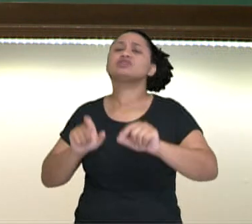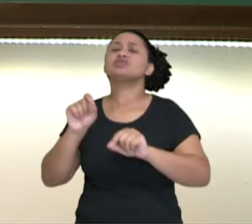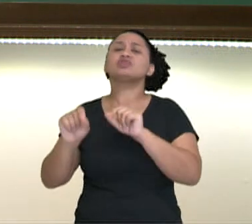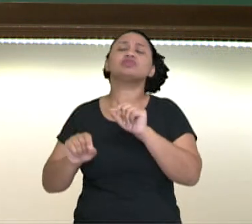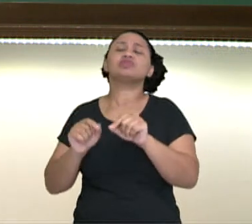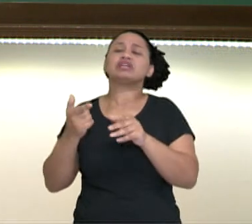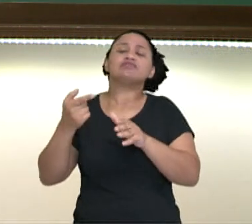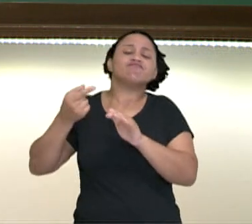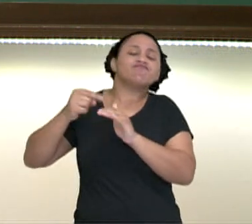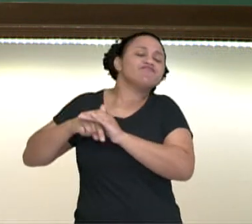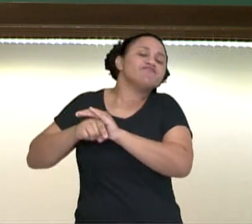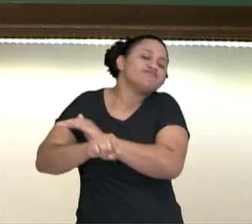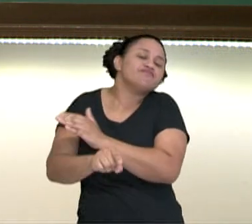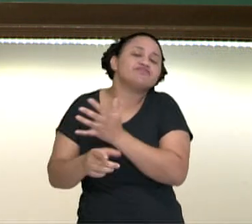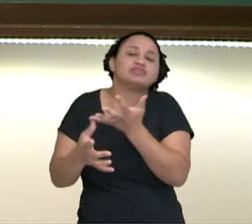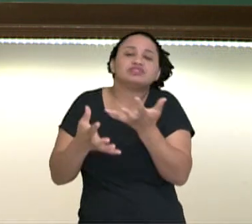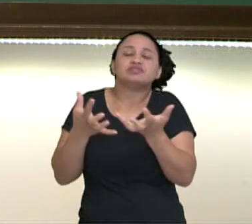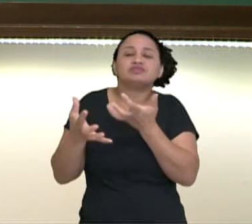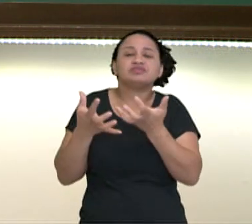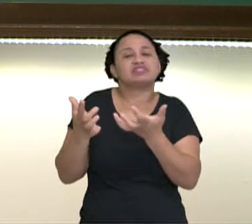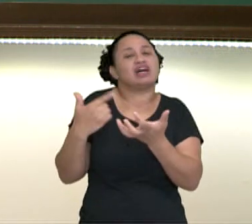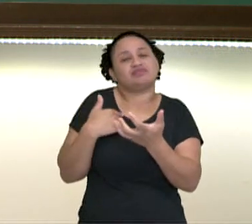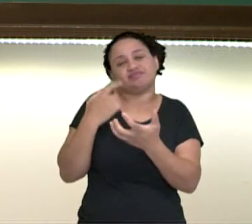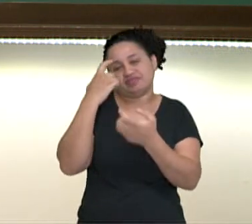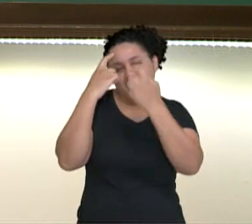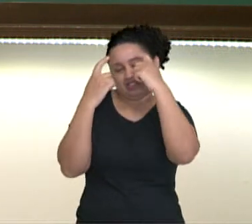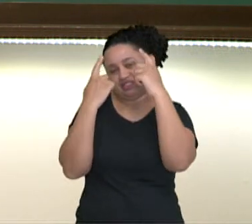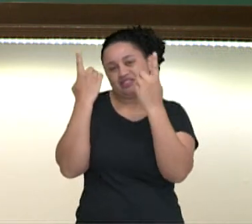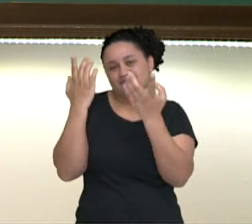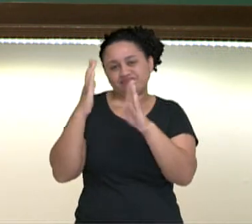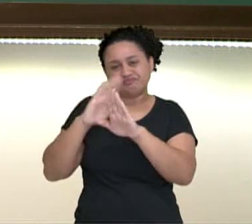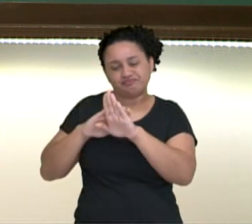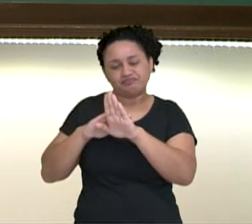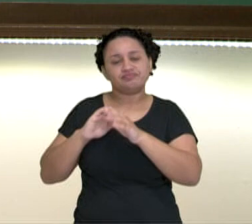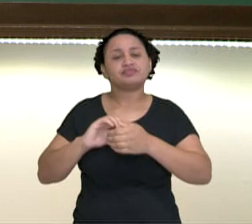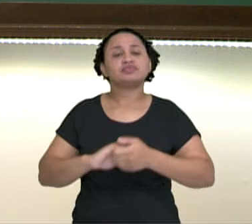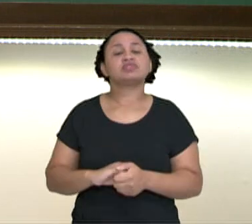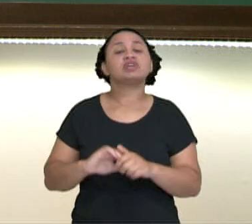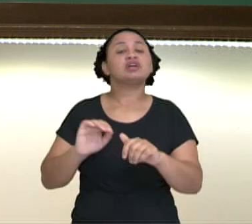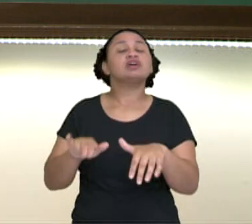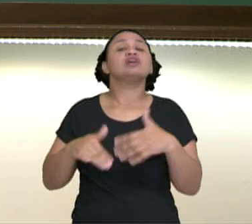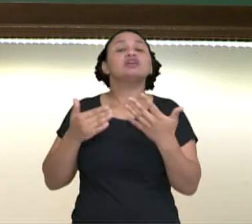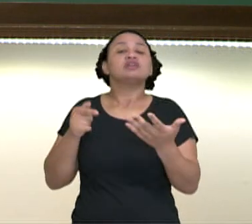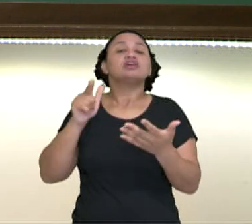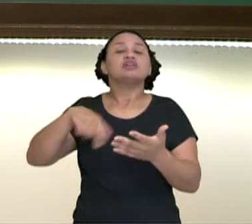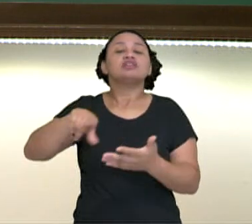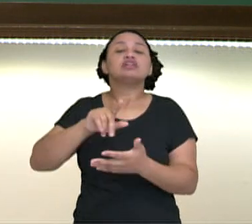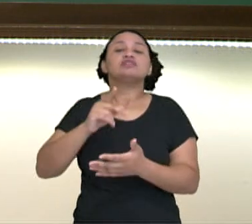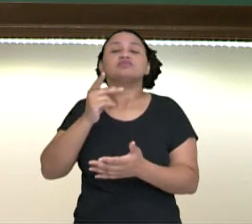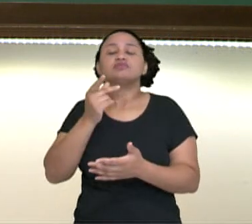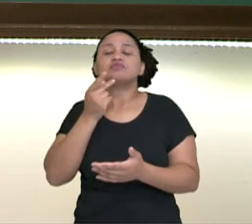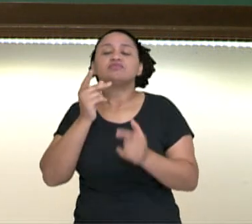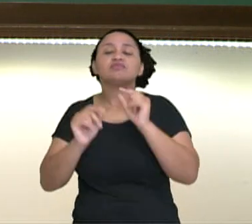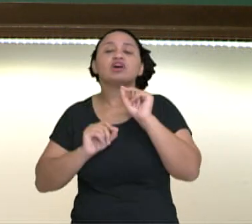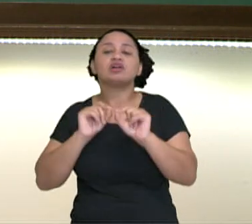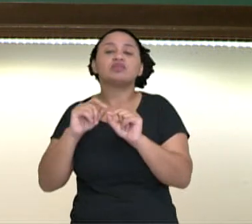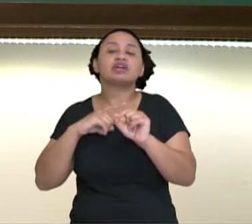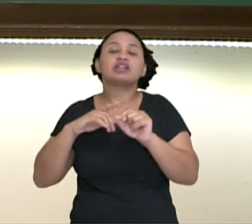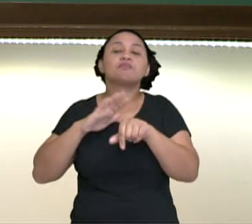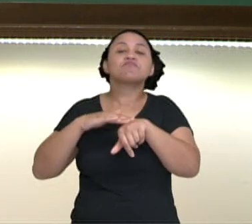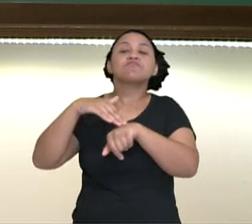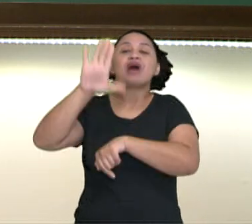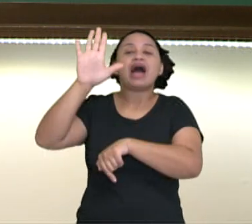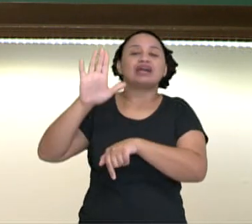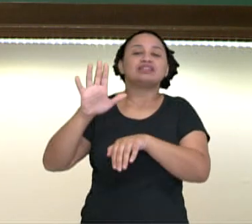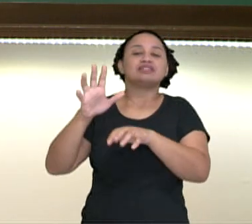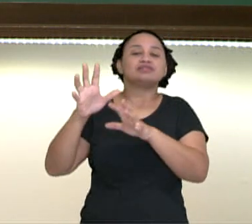se aprofundavam mais nas ideias, né? Eles vão então acabar gerando mais conflitos,